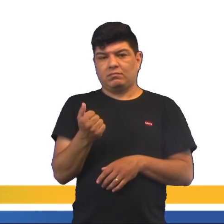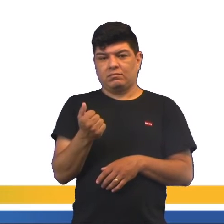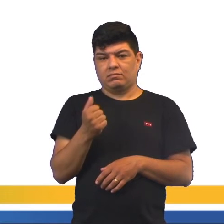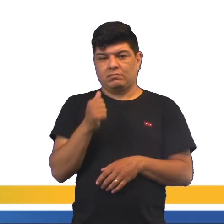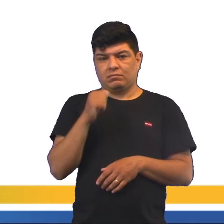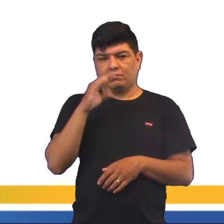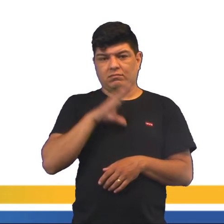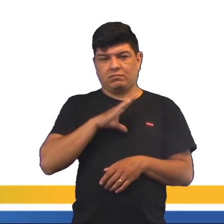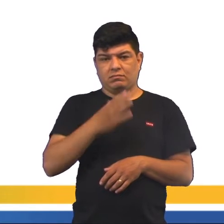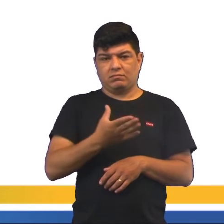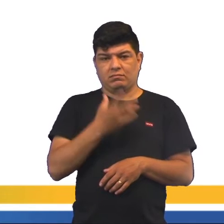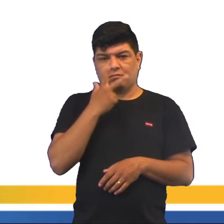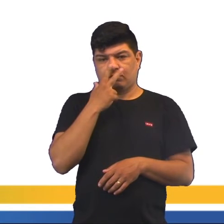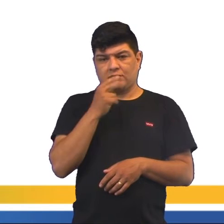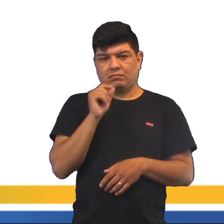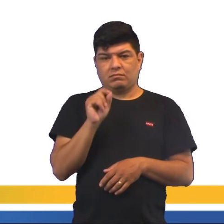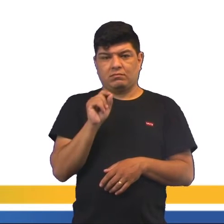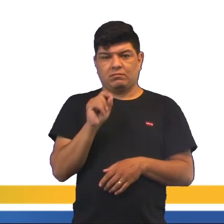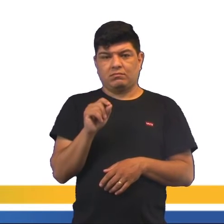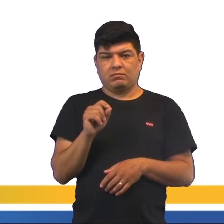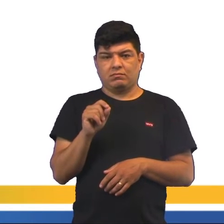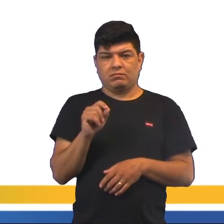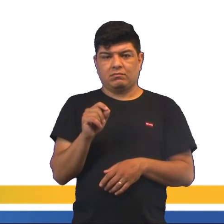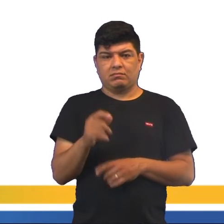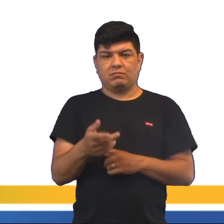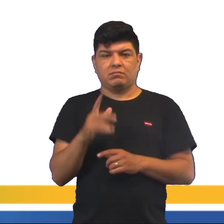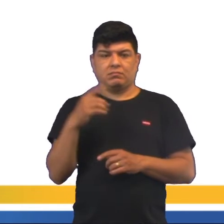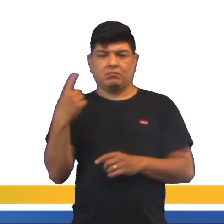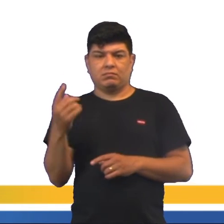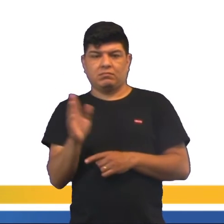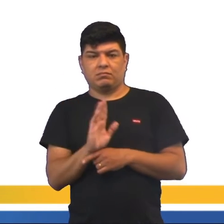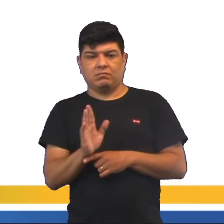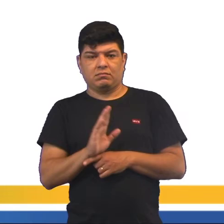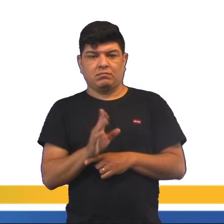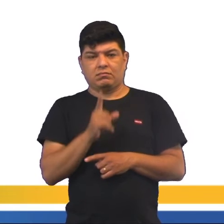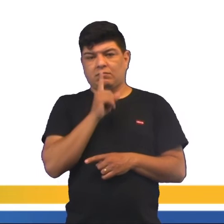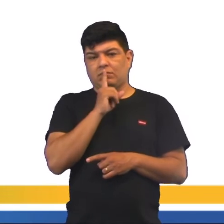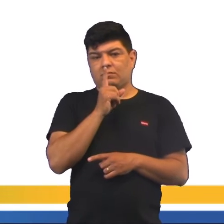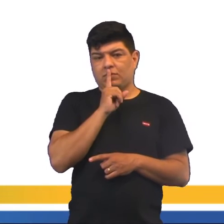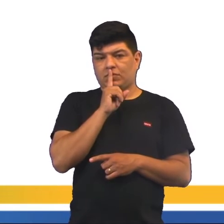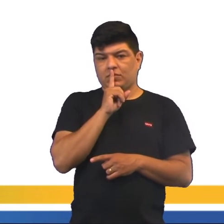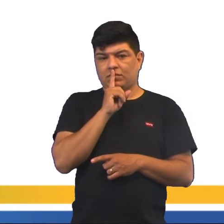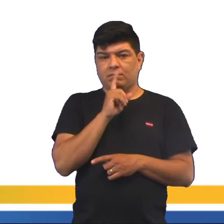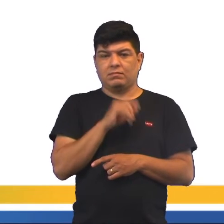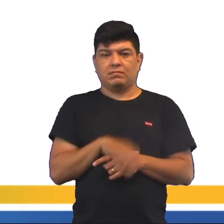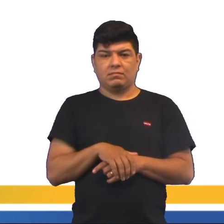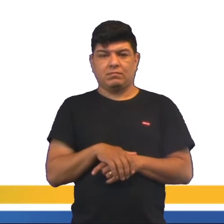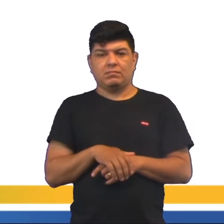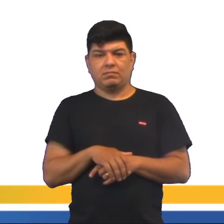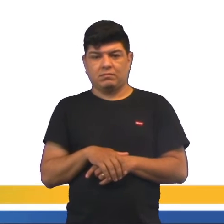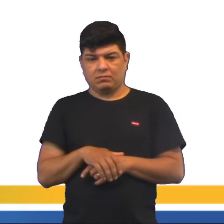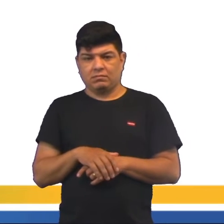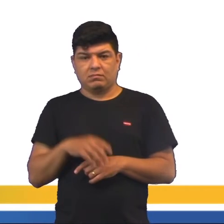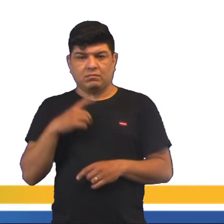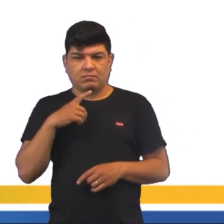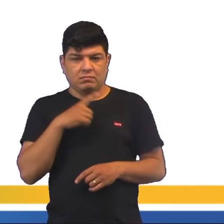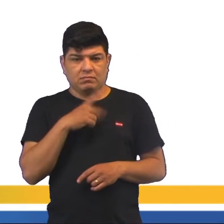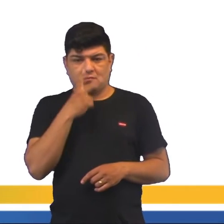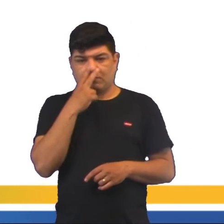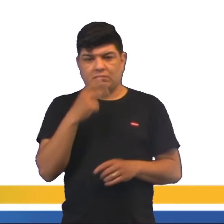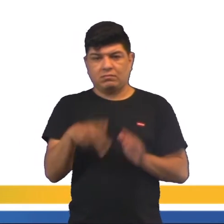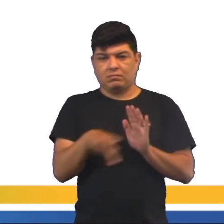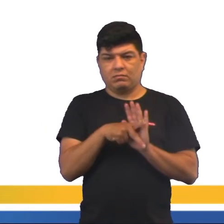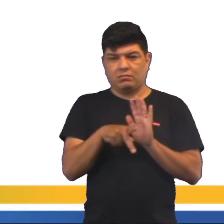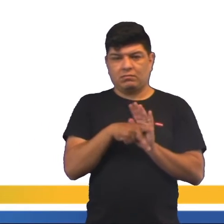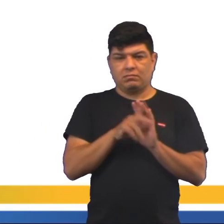afirmação audaciosa, uma vez que, se por um lado o filme era mudo, por não reproduzir